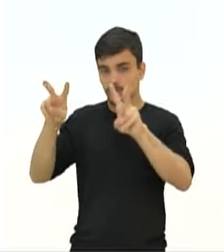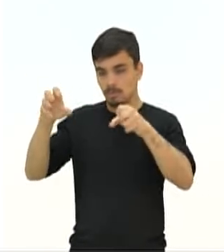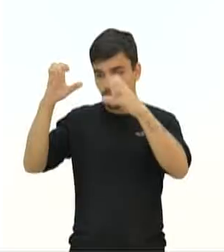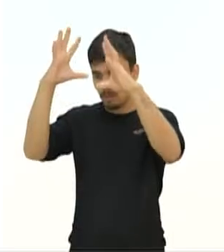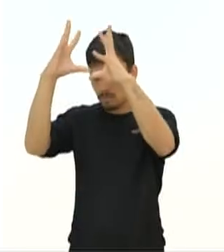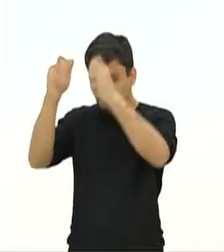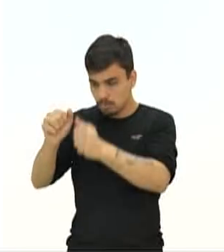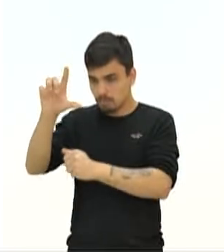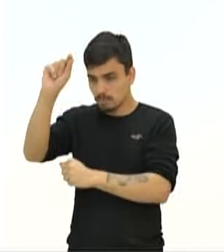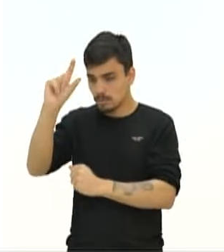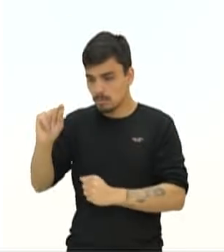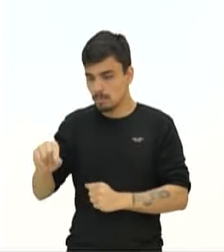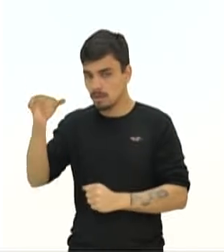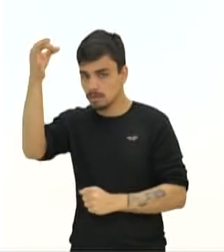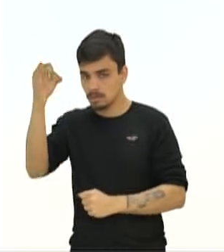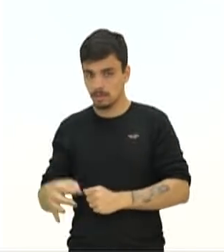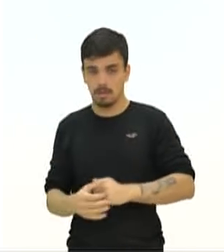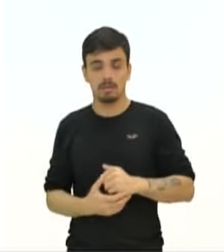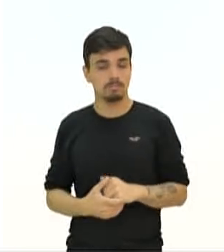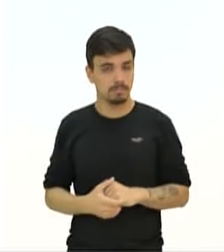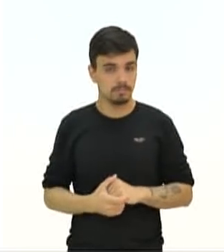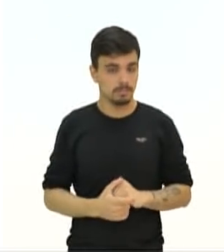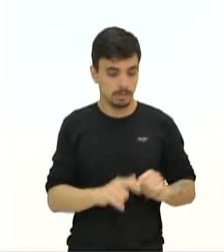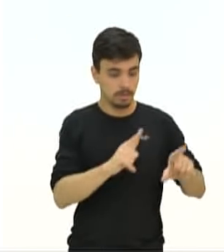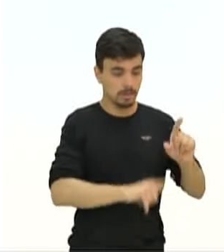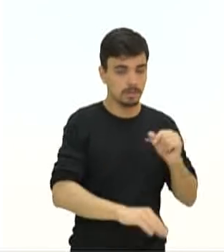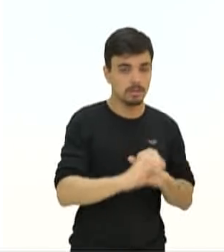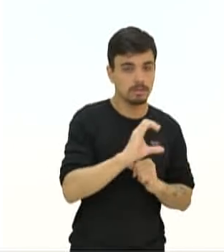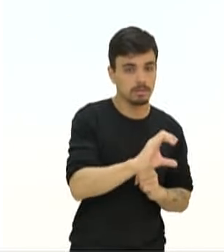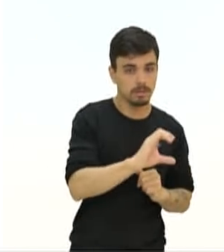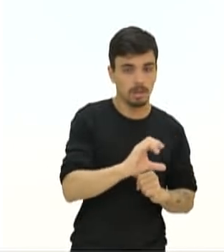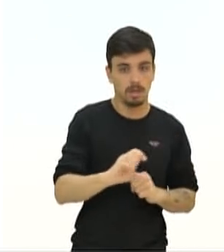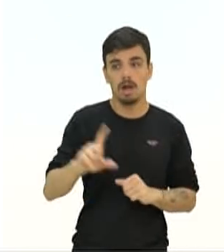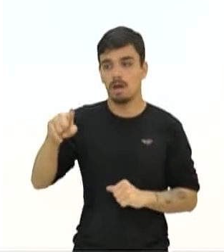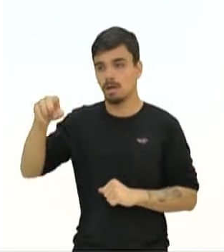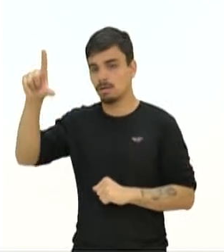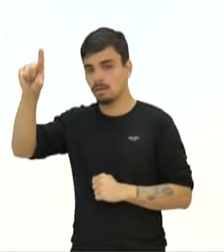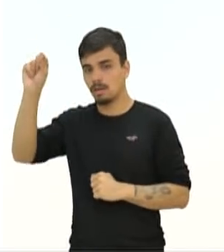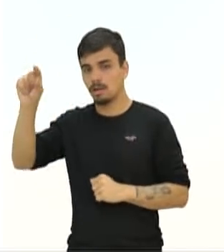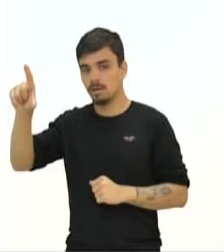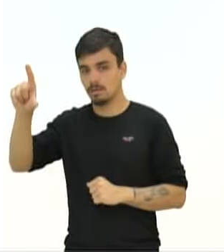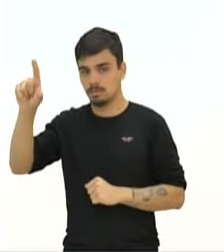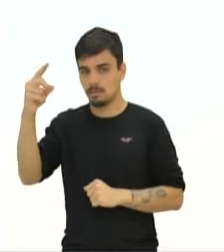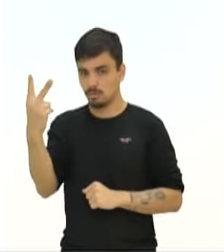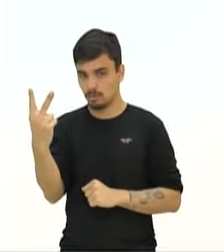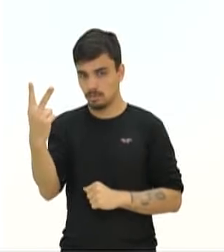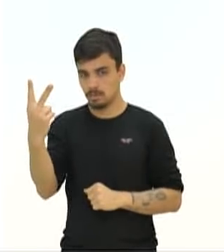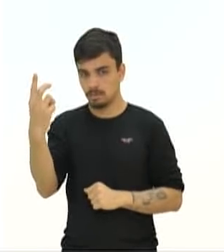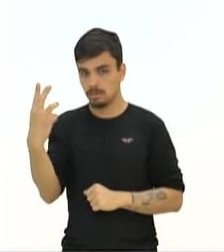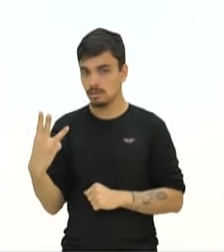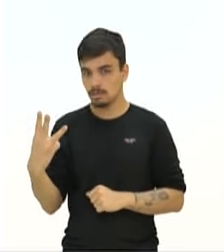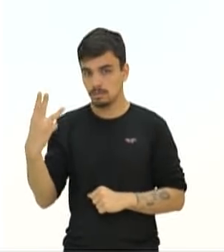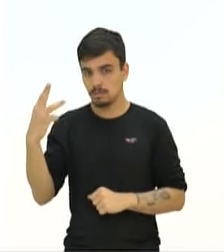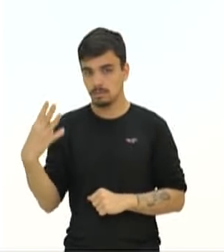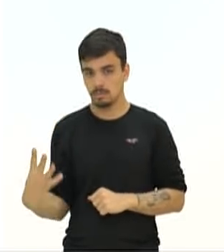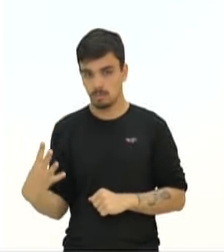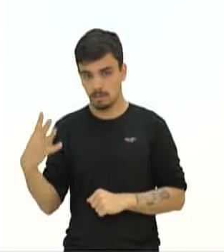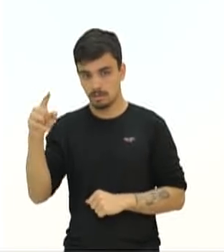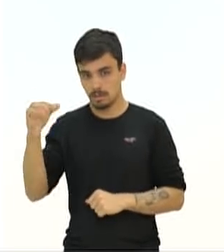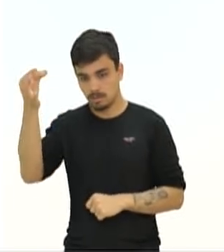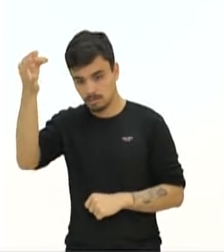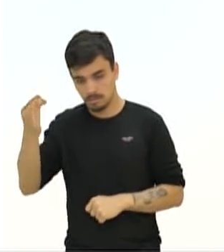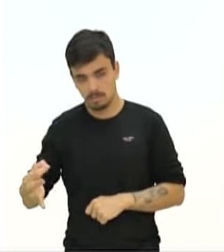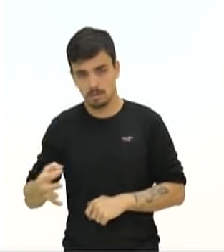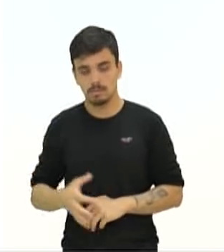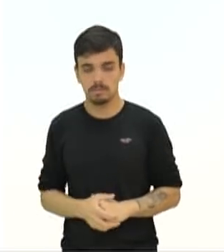as alternativas estão corretas. Na letra C, as alternativas 2, 3 e 4